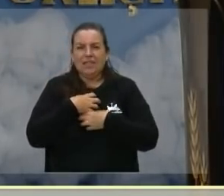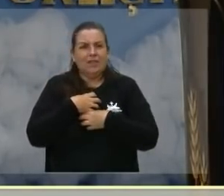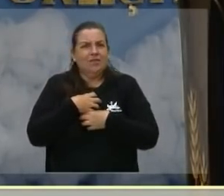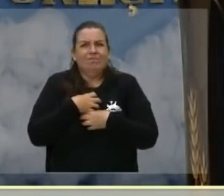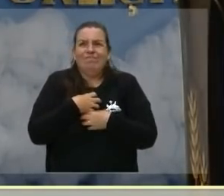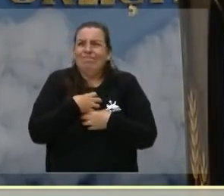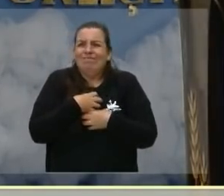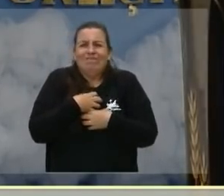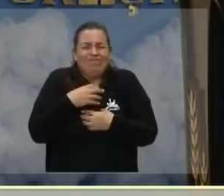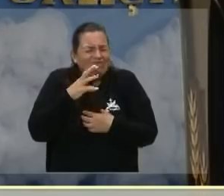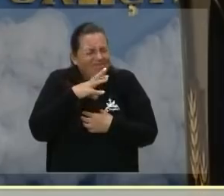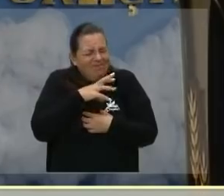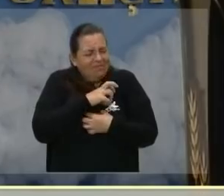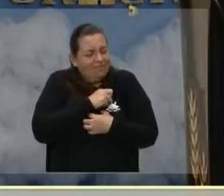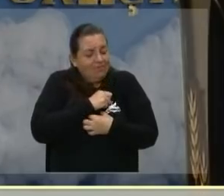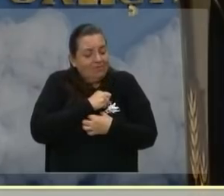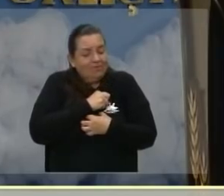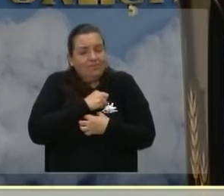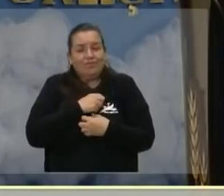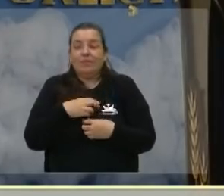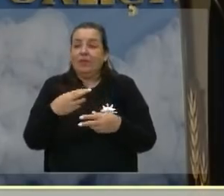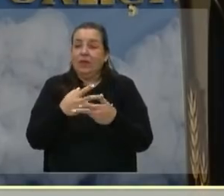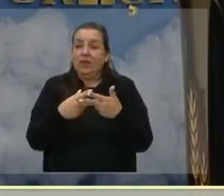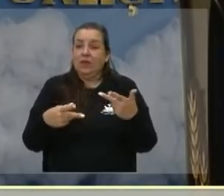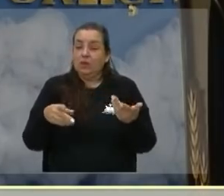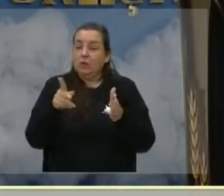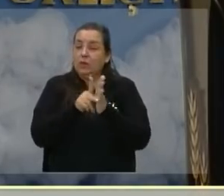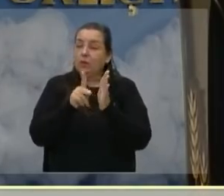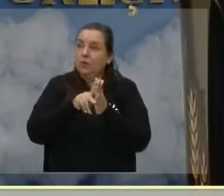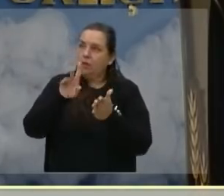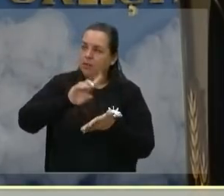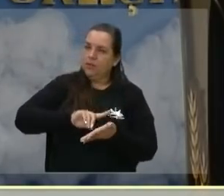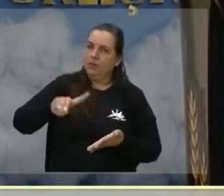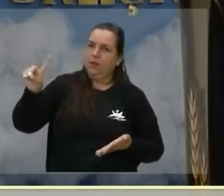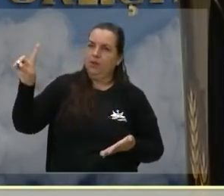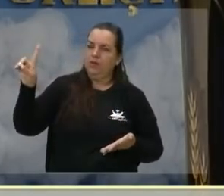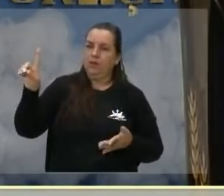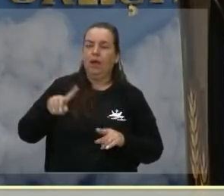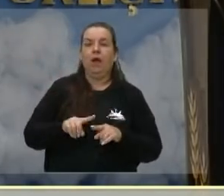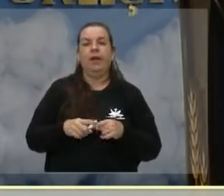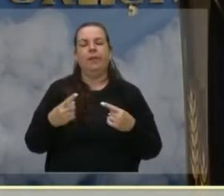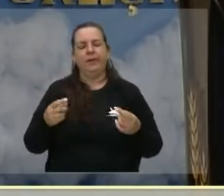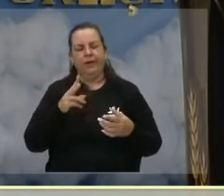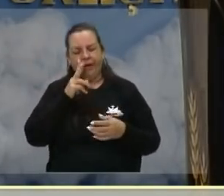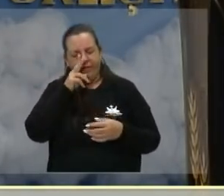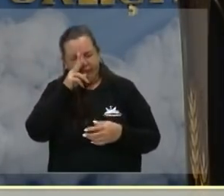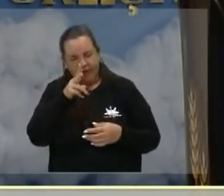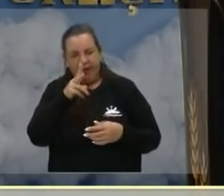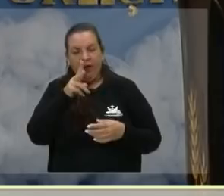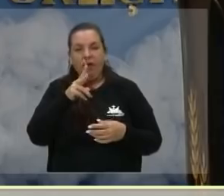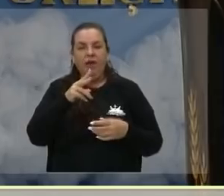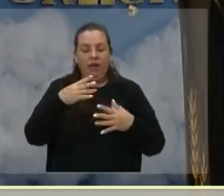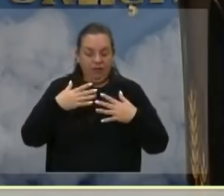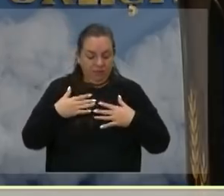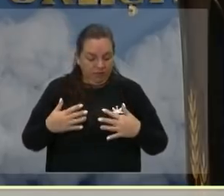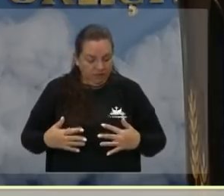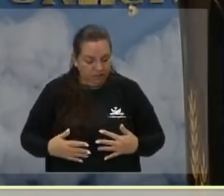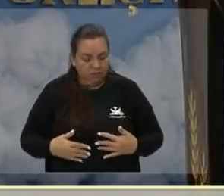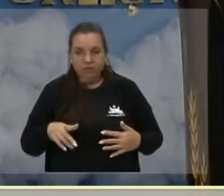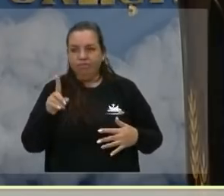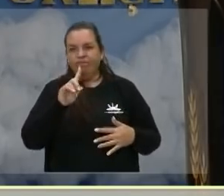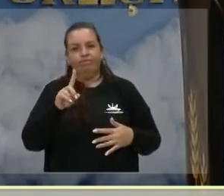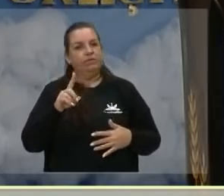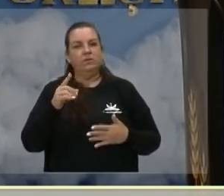excepcional sentimento de amor e das coisas divinas sim mas era tão forte que o corpo dele não